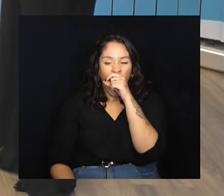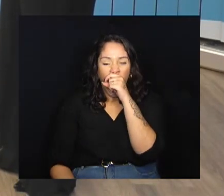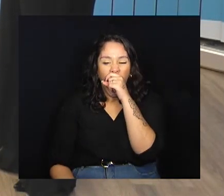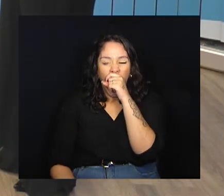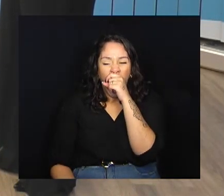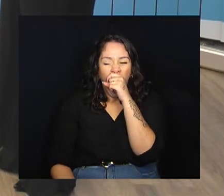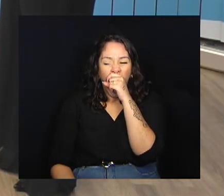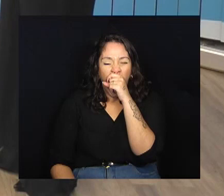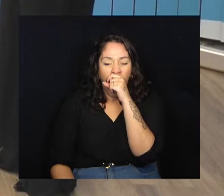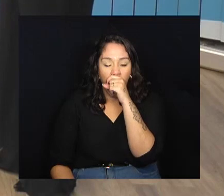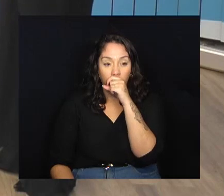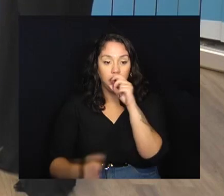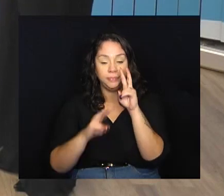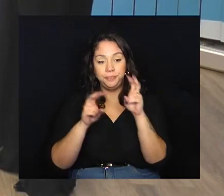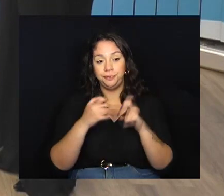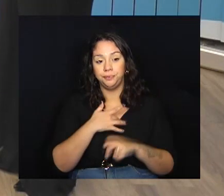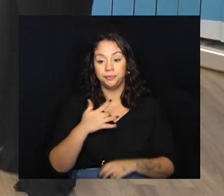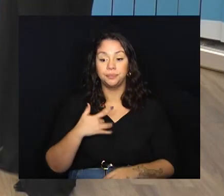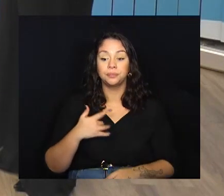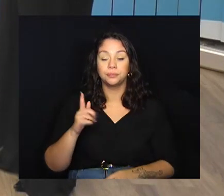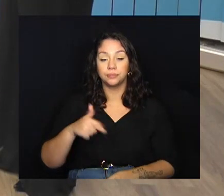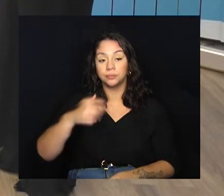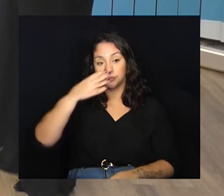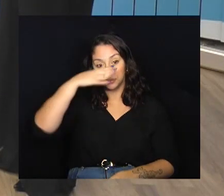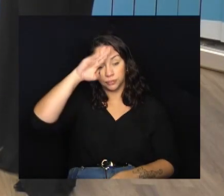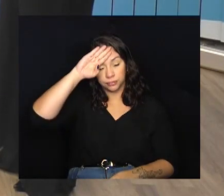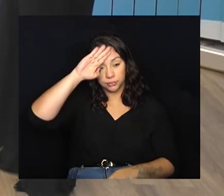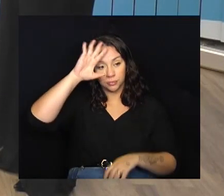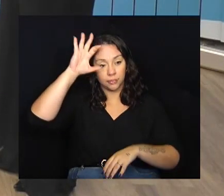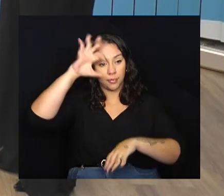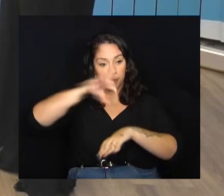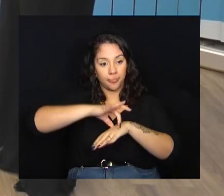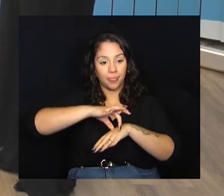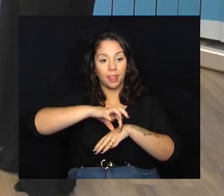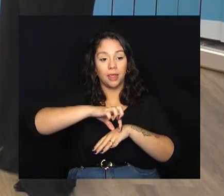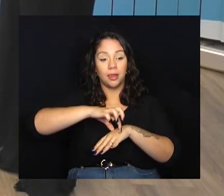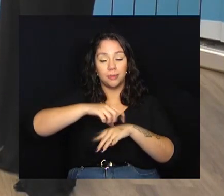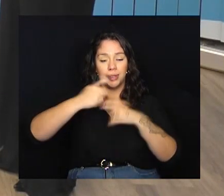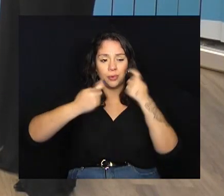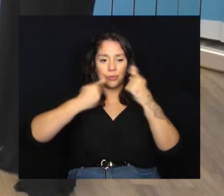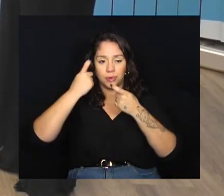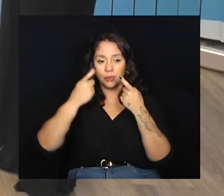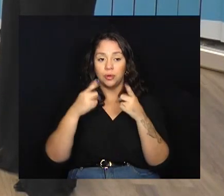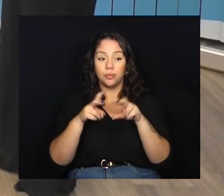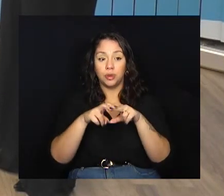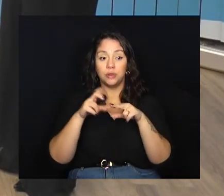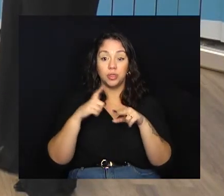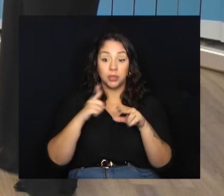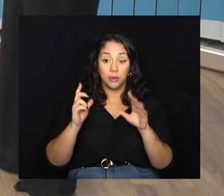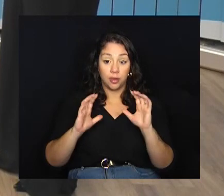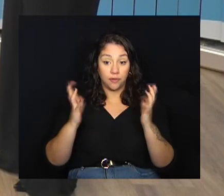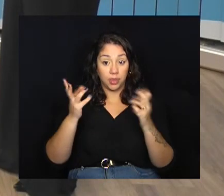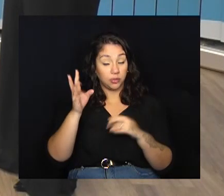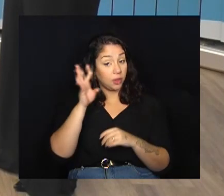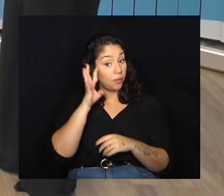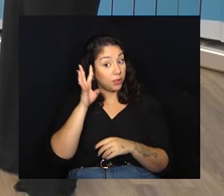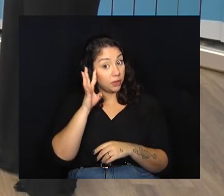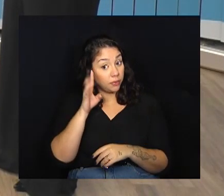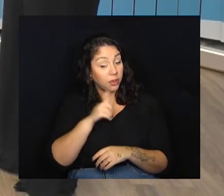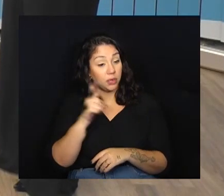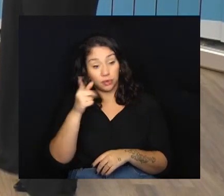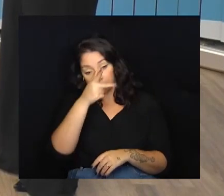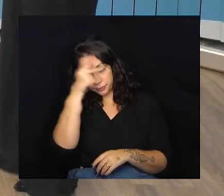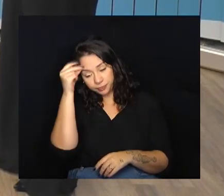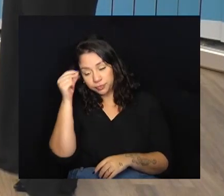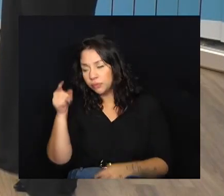maculosa é um assunto que ainda preocupa por isso que vai ter um evento na prefeitura nesta semana na quarta-feira é você lembra que a gente teve